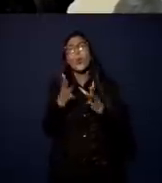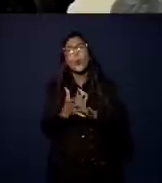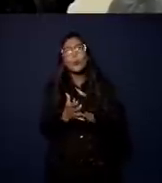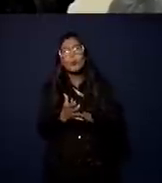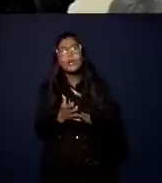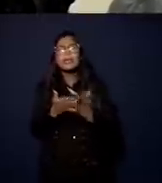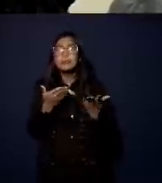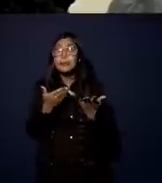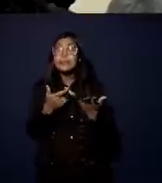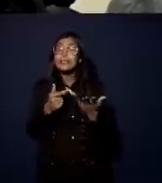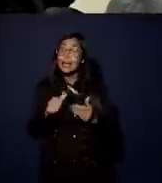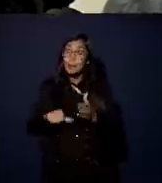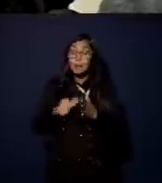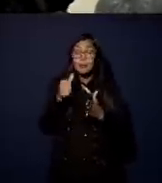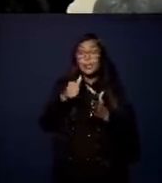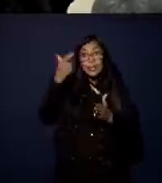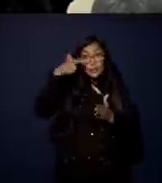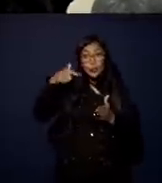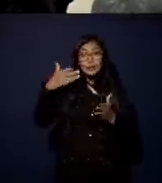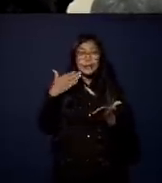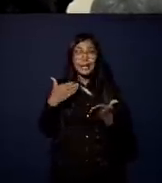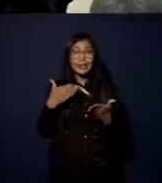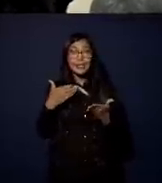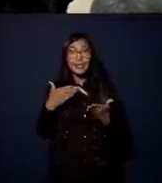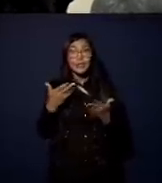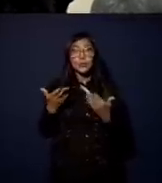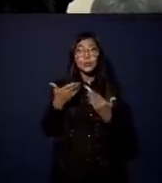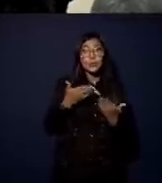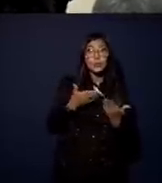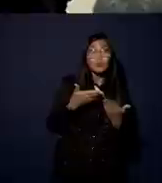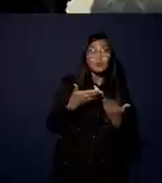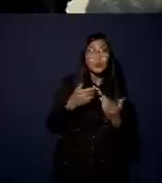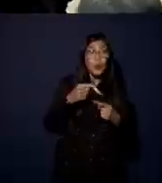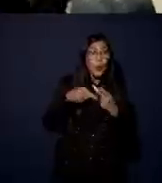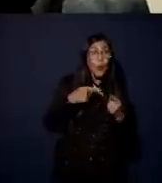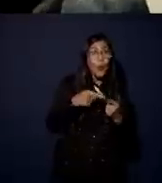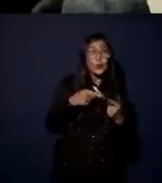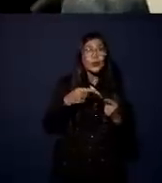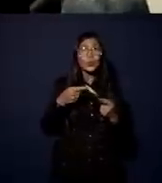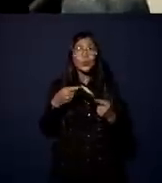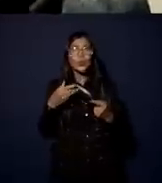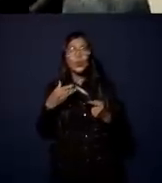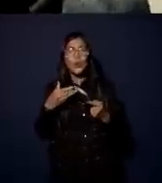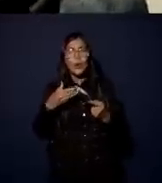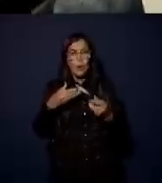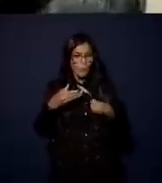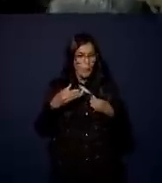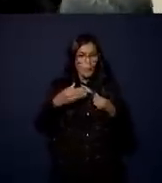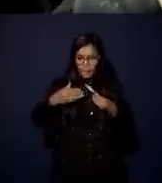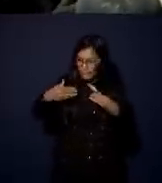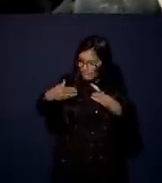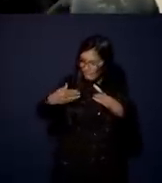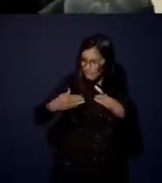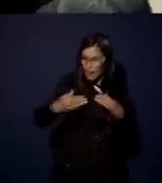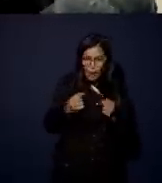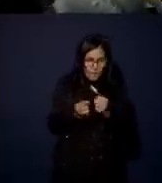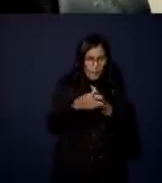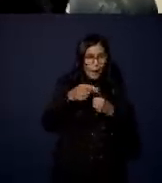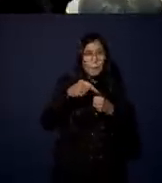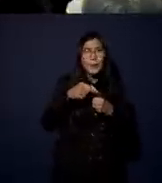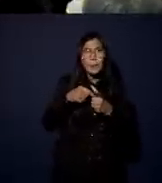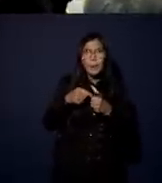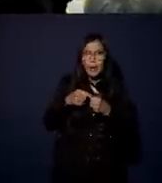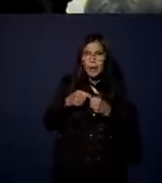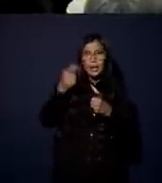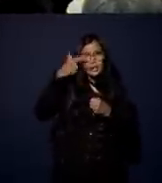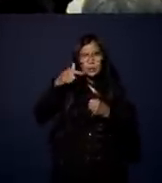primeiro que ele consegue num momento num outro momento do mundo né que a gente já comentou aqui que passou né o momento